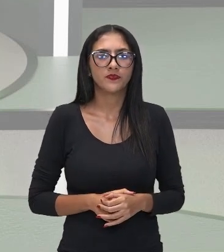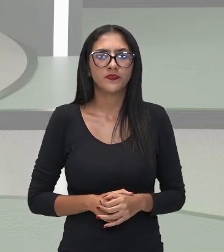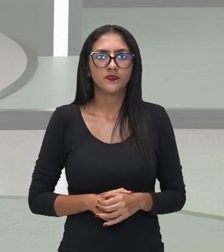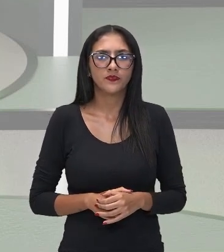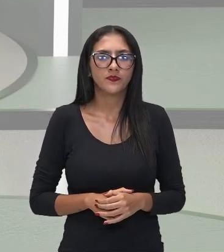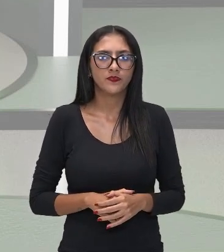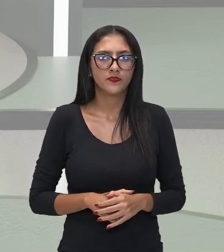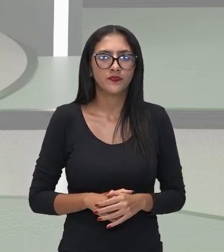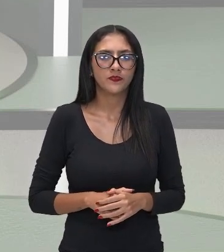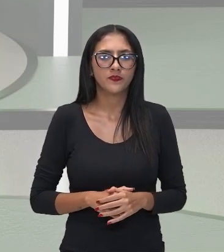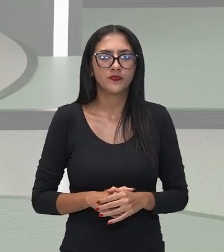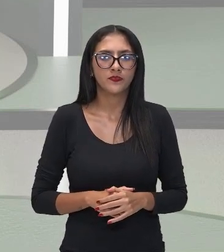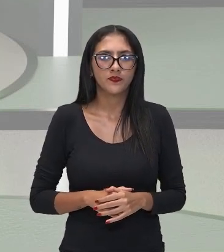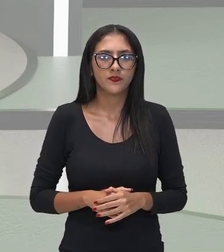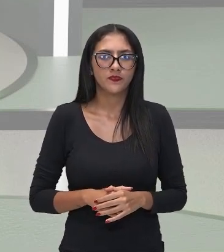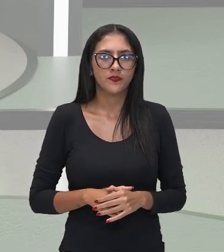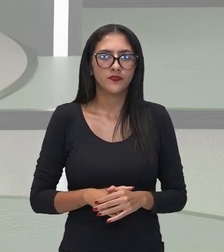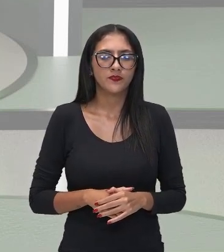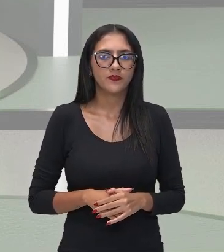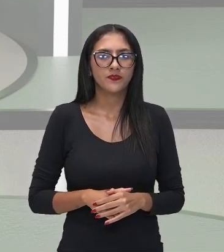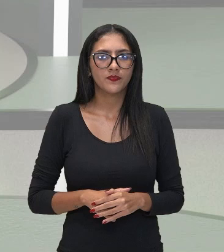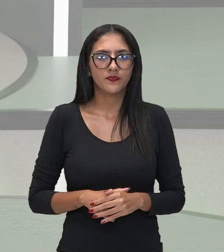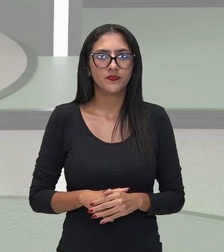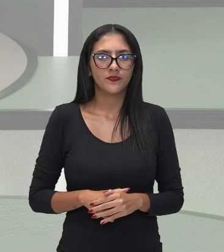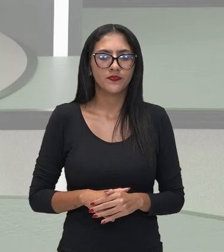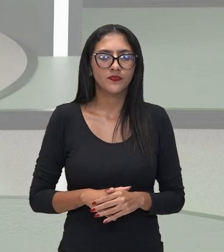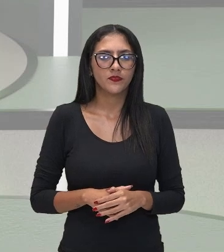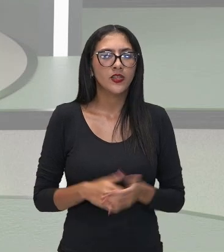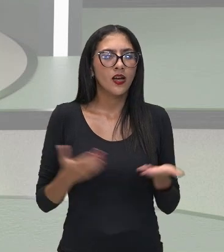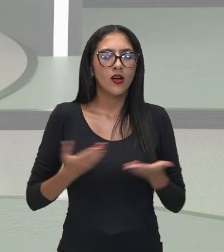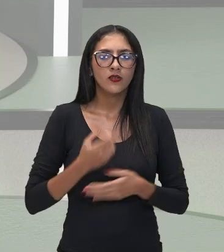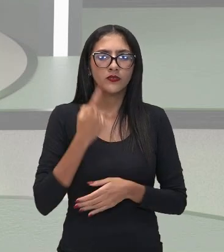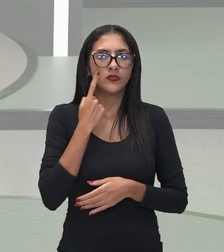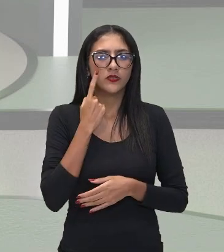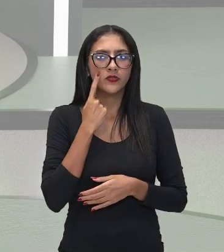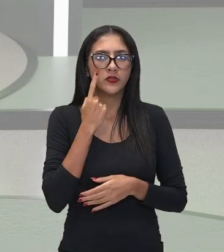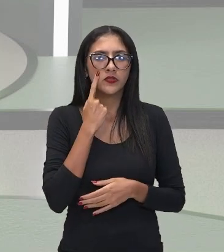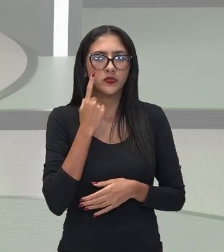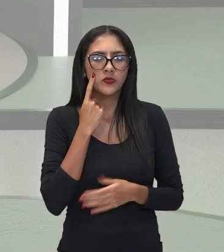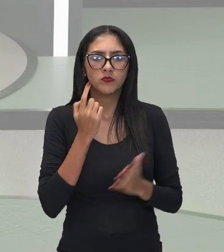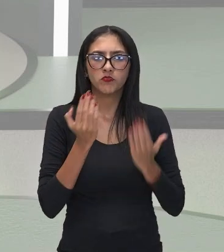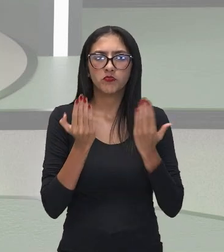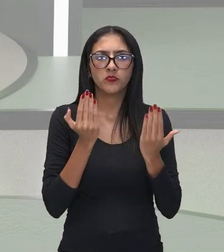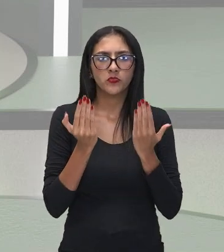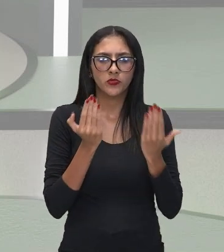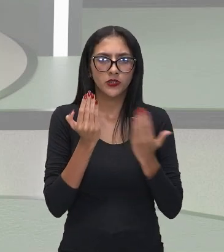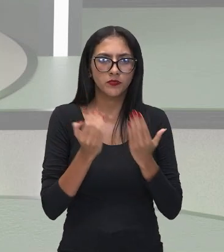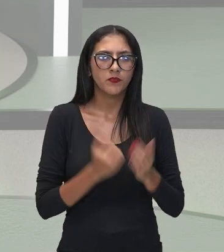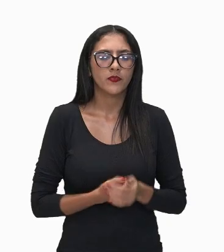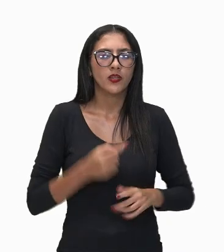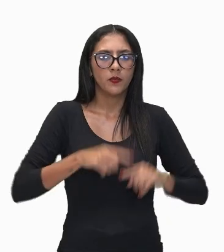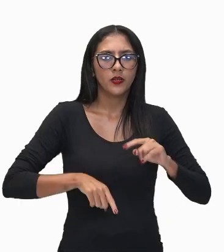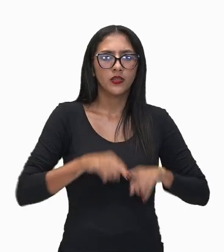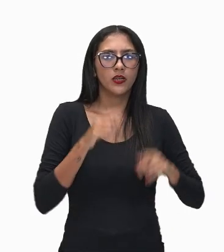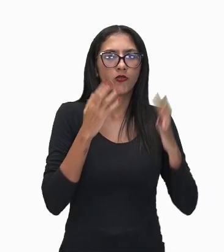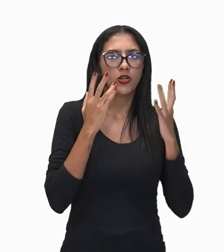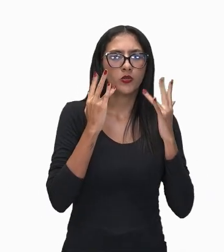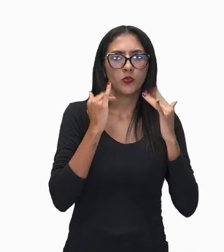temos agora a gente vai ver a diferença entre o polímero natural e o